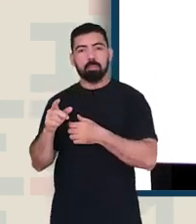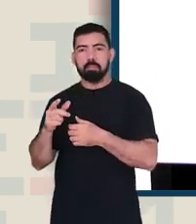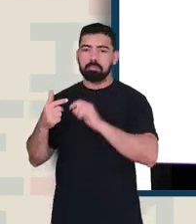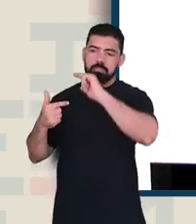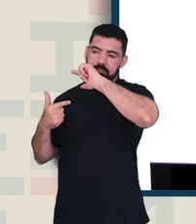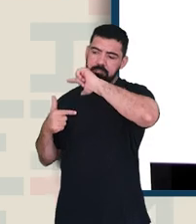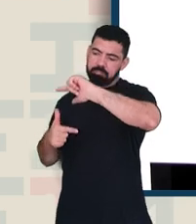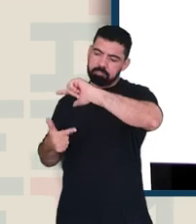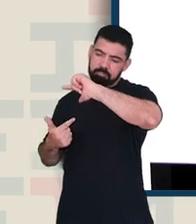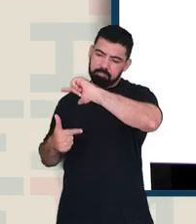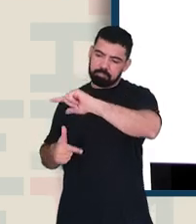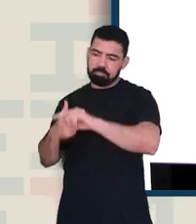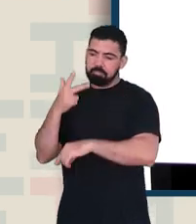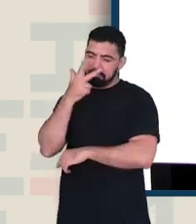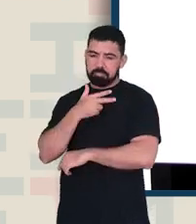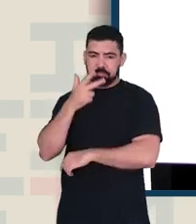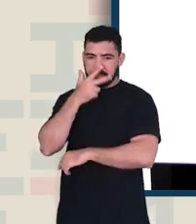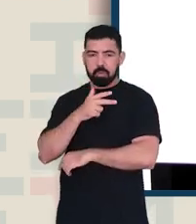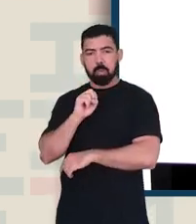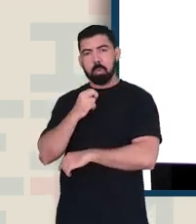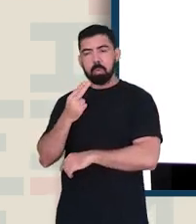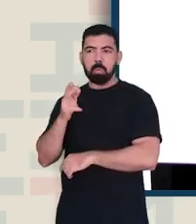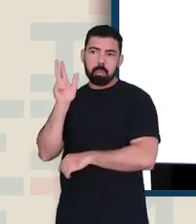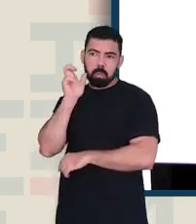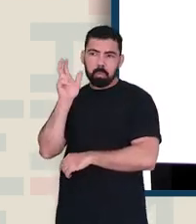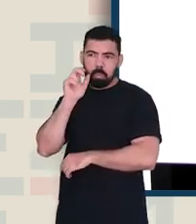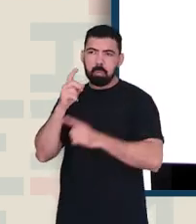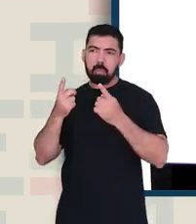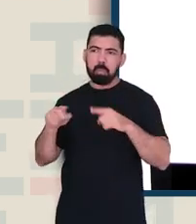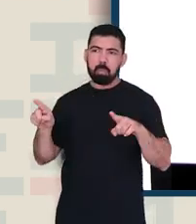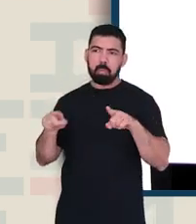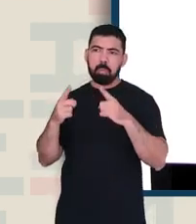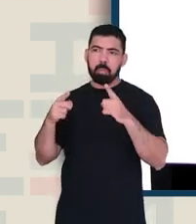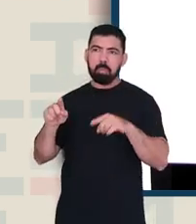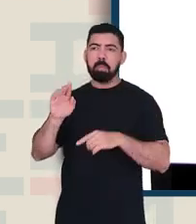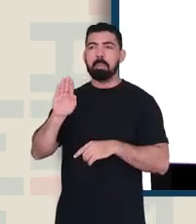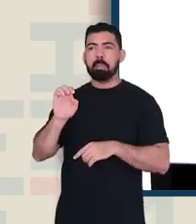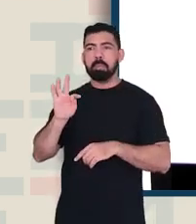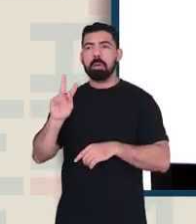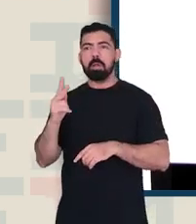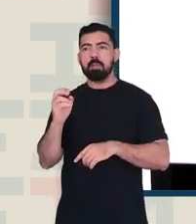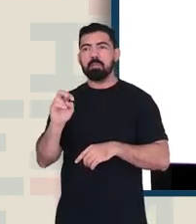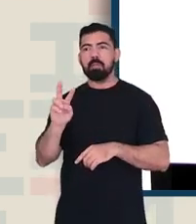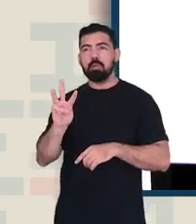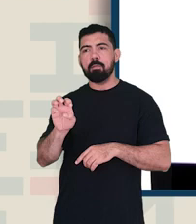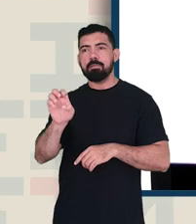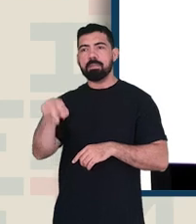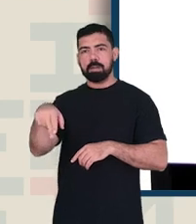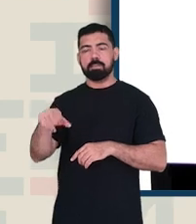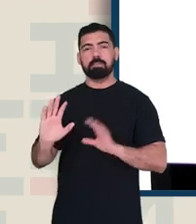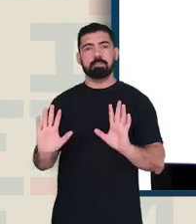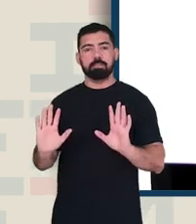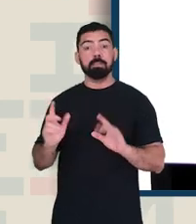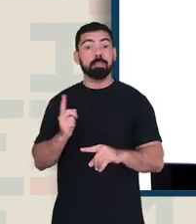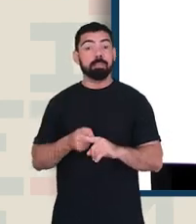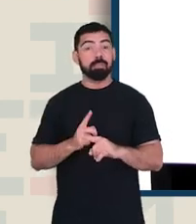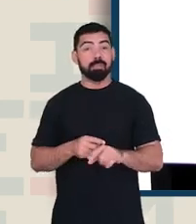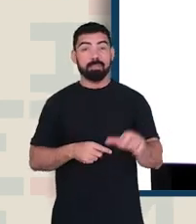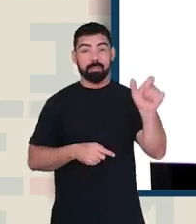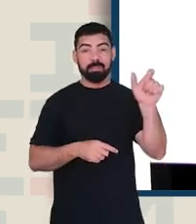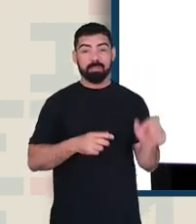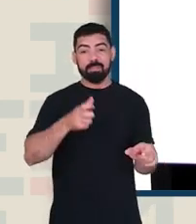como tradicionalmente ou escutar uma sinfonia de Beethoven. Isto porque, de alguma maneira,